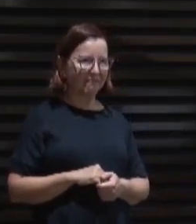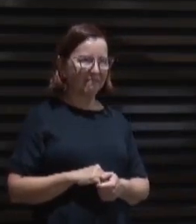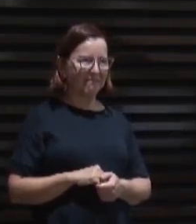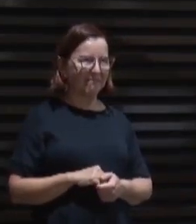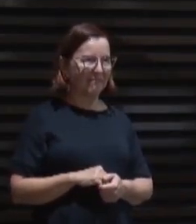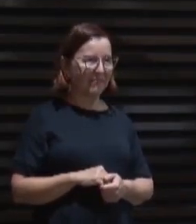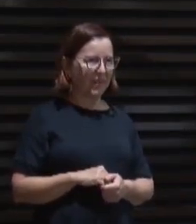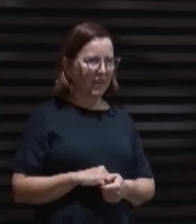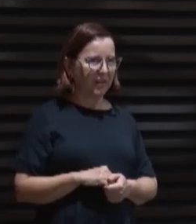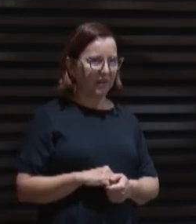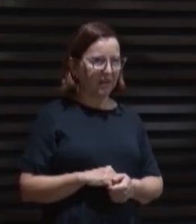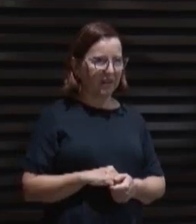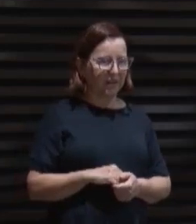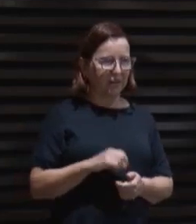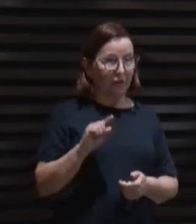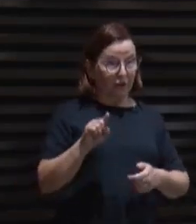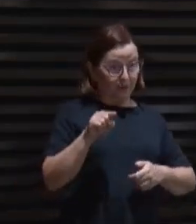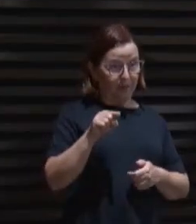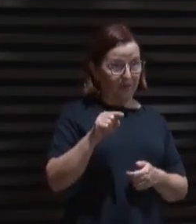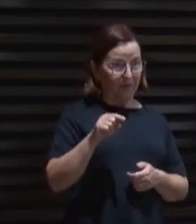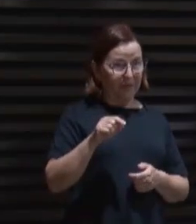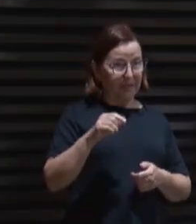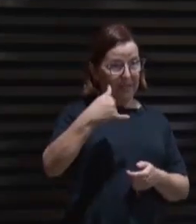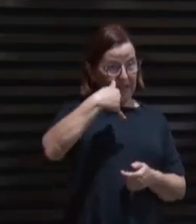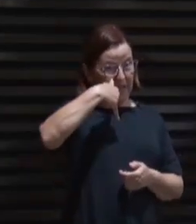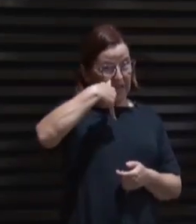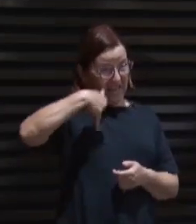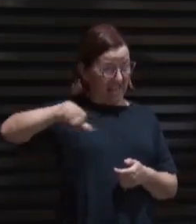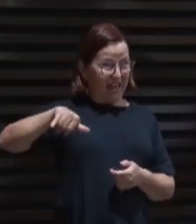Você execra falar mal de uma pessoa por quem Cristo morreu?